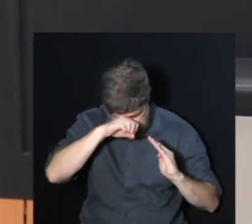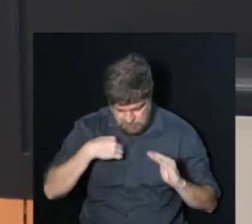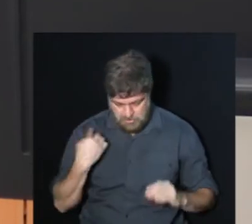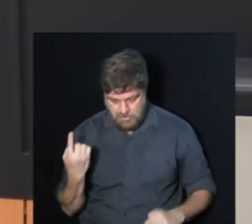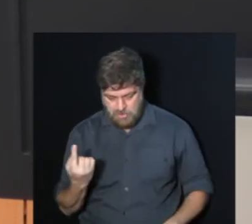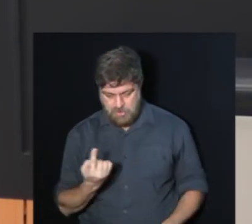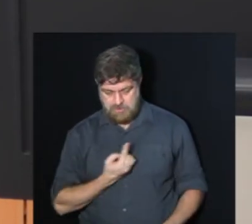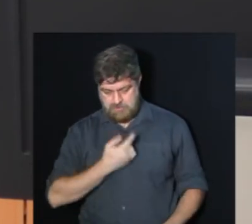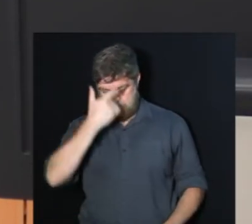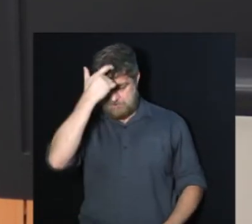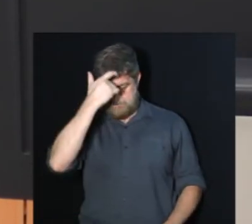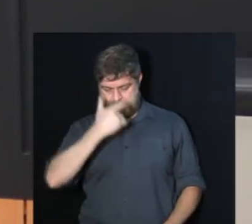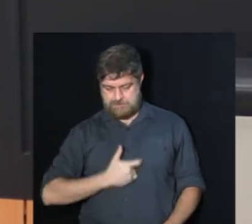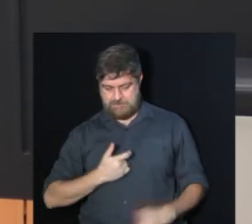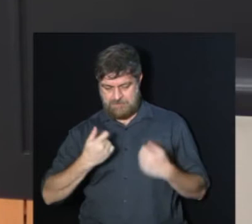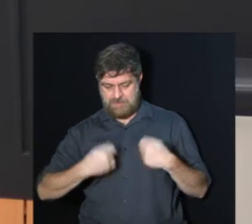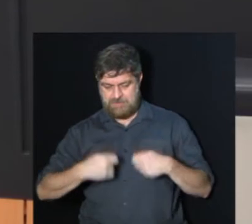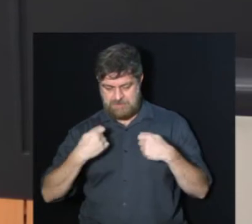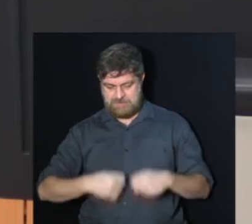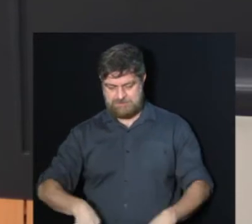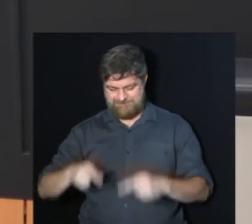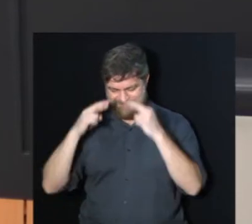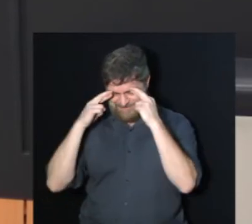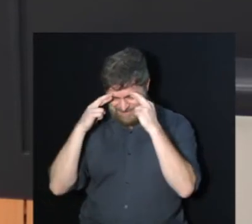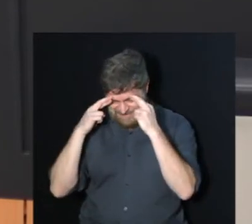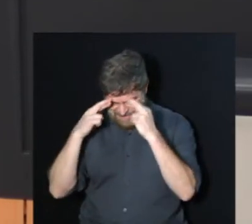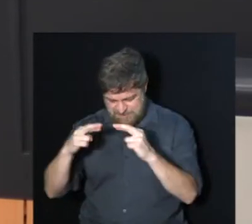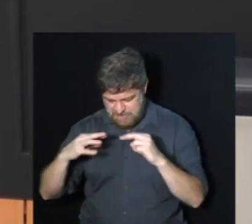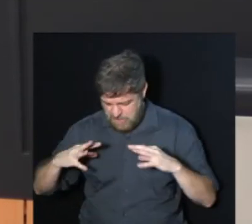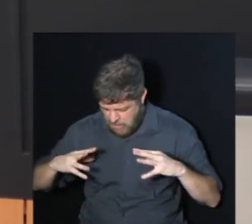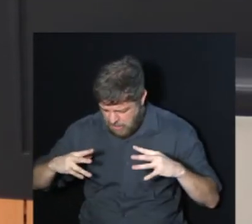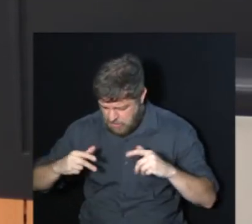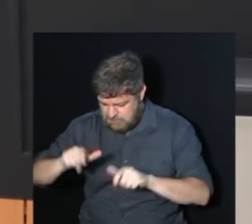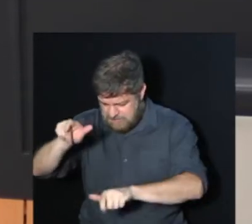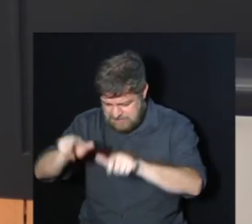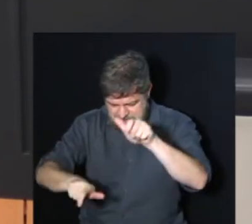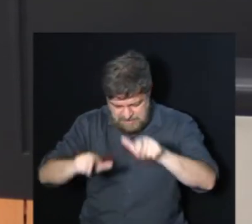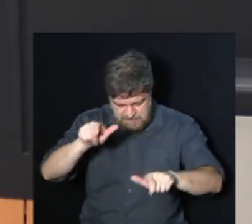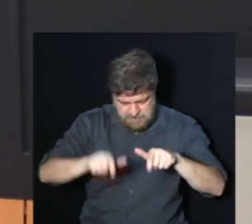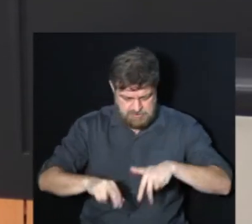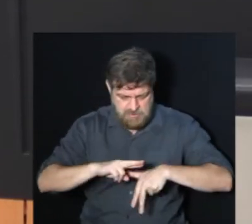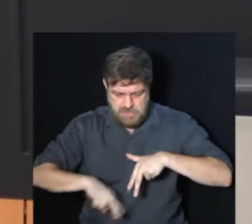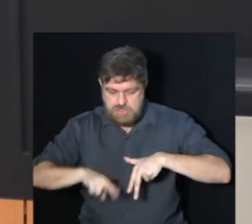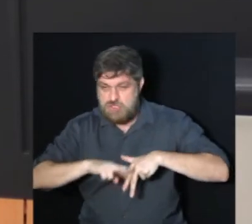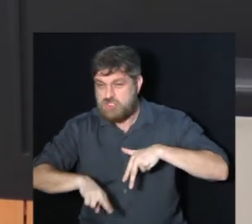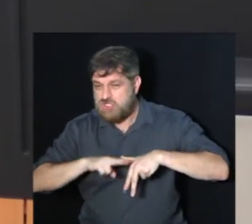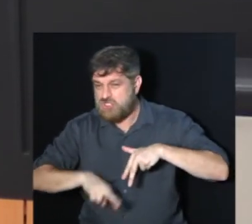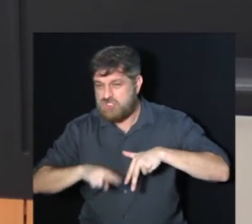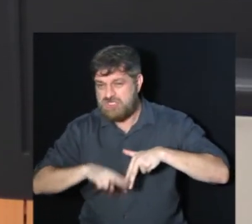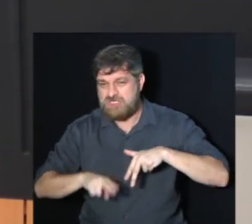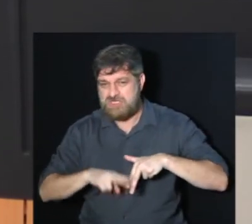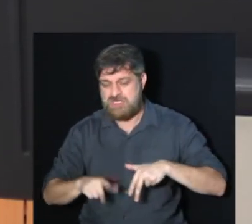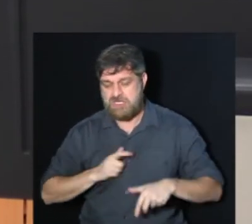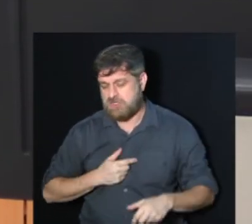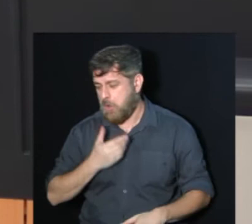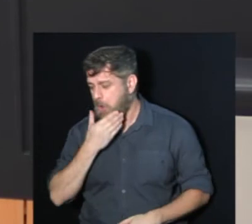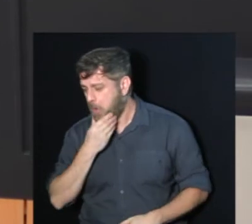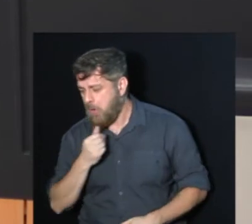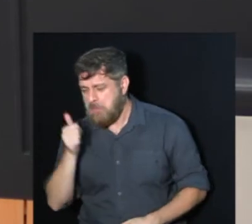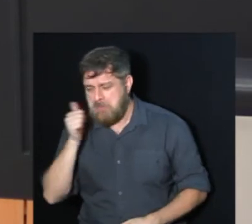médiuns precisamos respeitar todo ser espiritual, independente de gênero, orientação